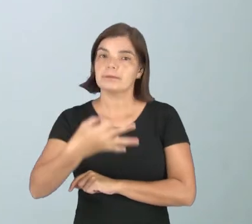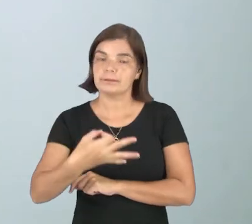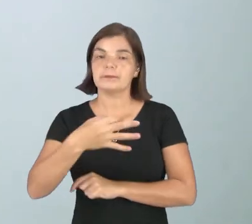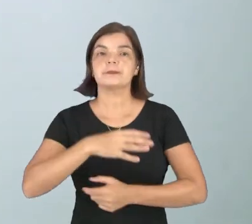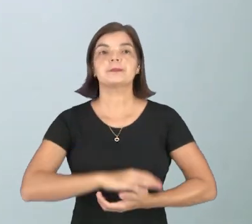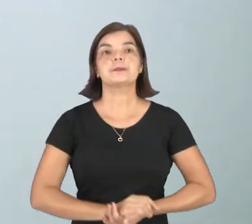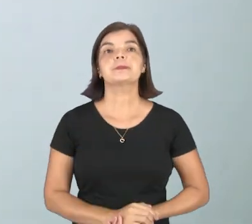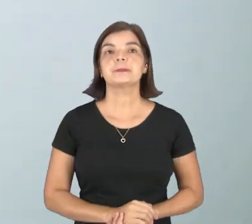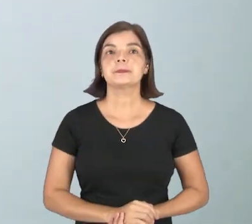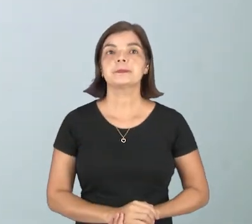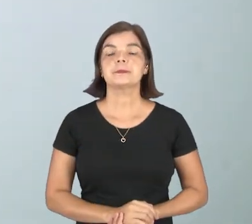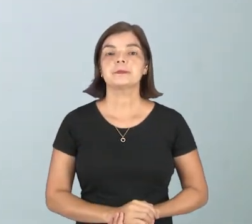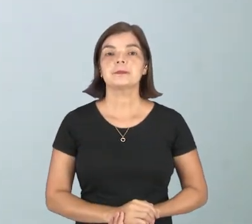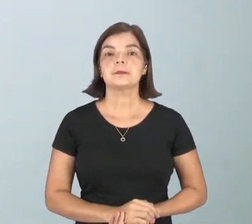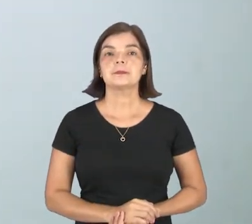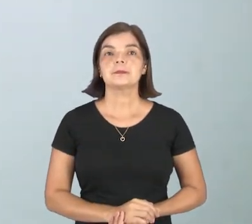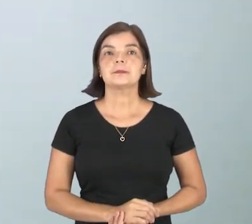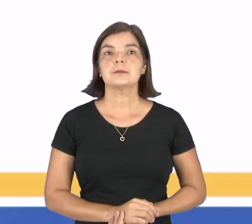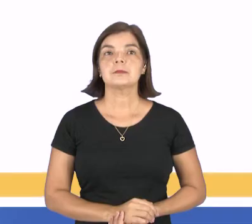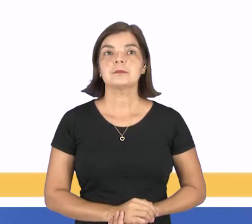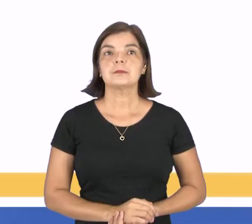estão corretas, tá?